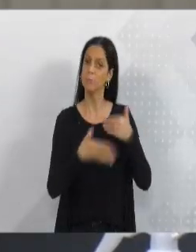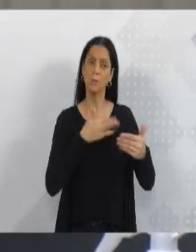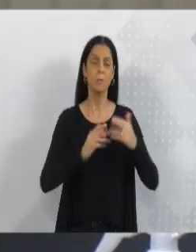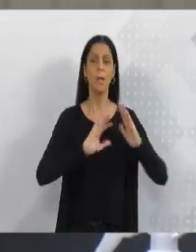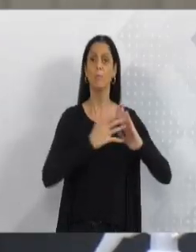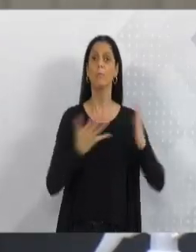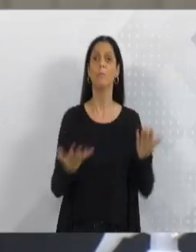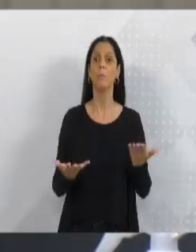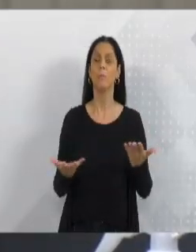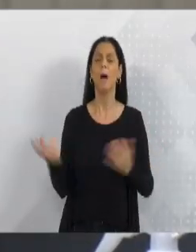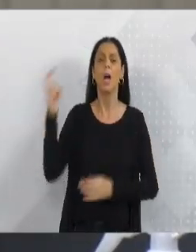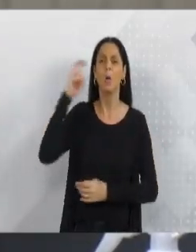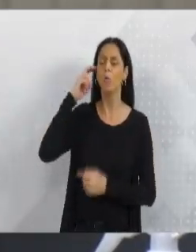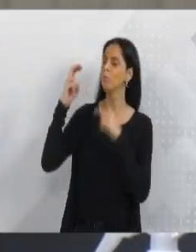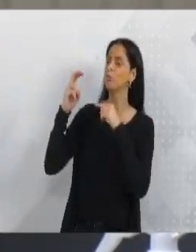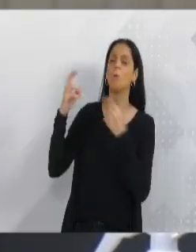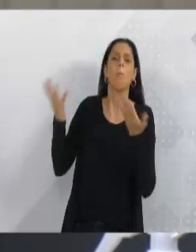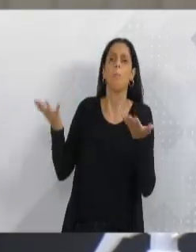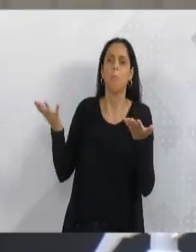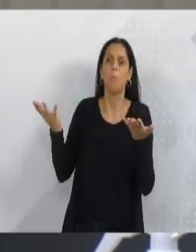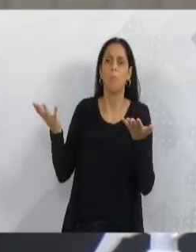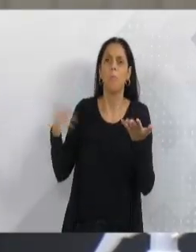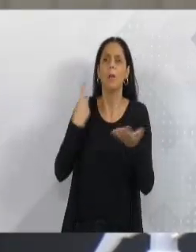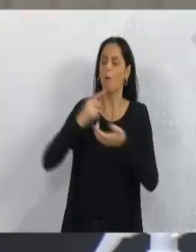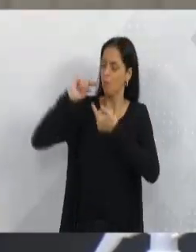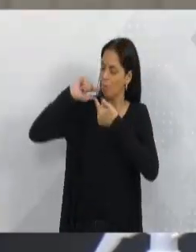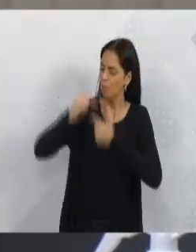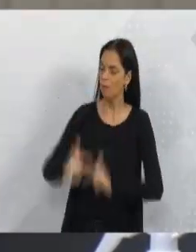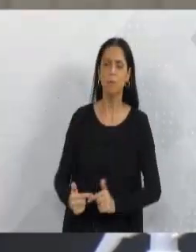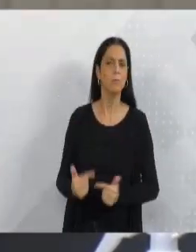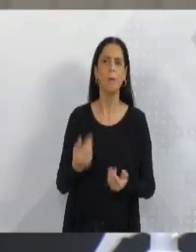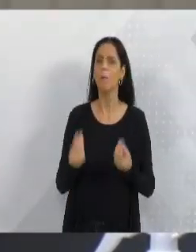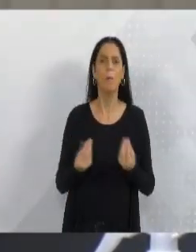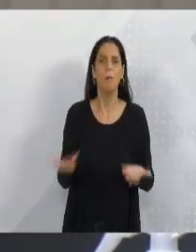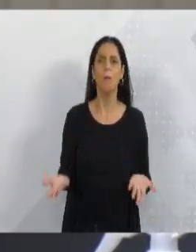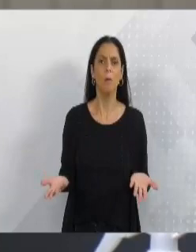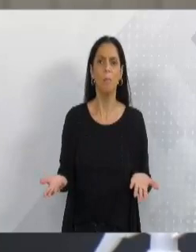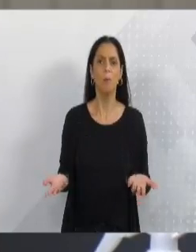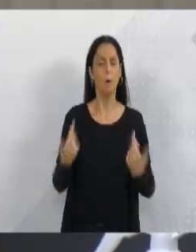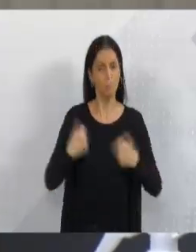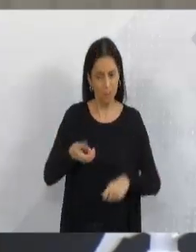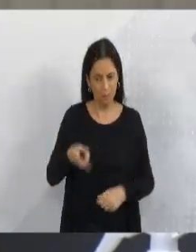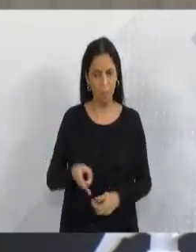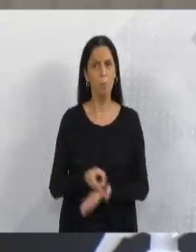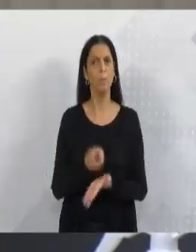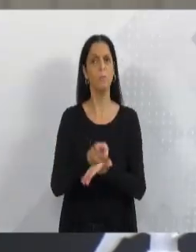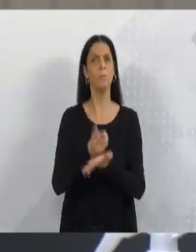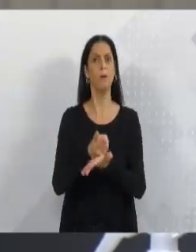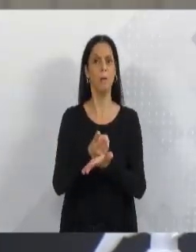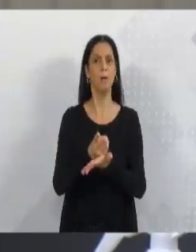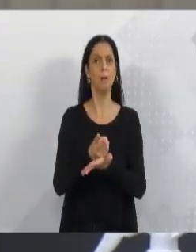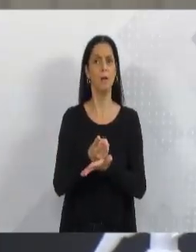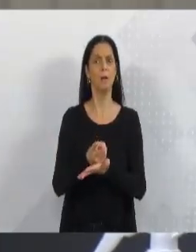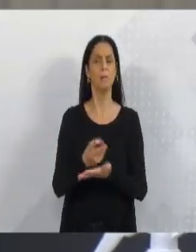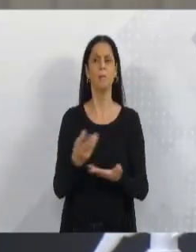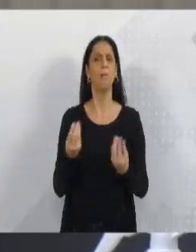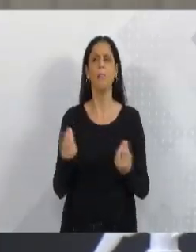Mas cadê a cultura? Cadê as nossas tradições, vereador Gugu? Que tem que ser preservada. O que é